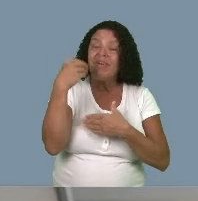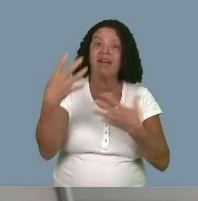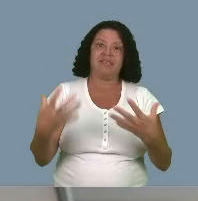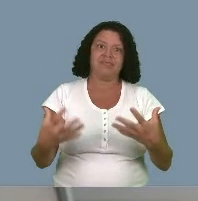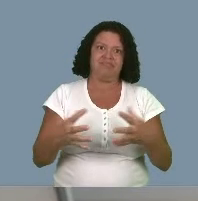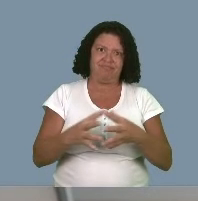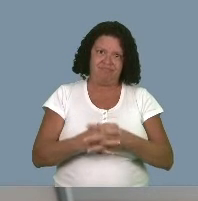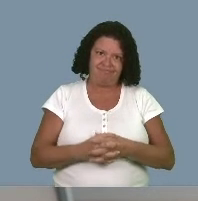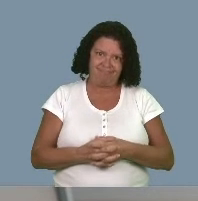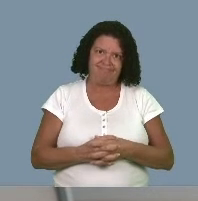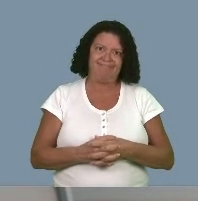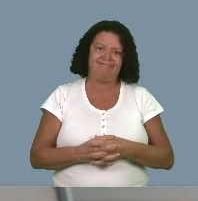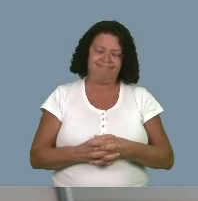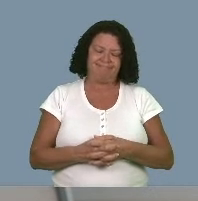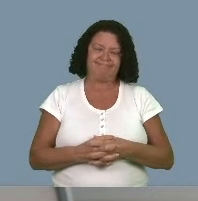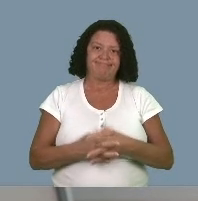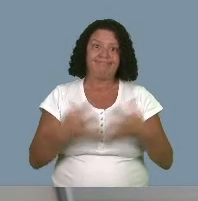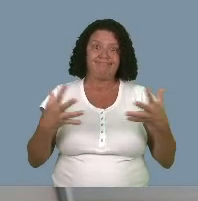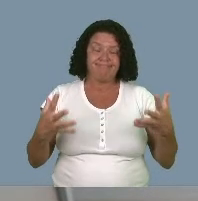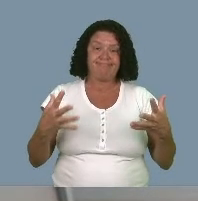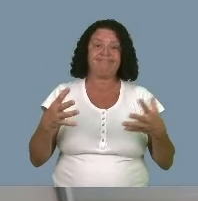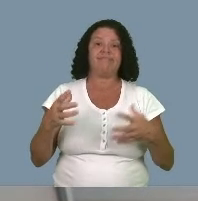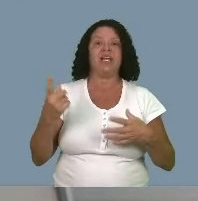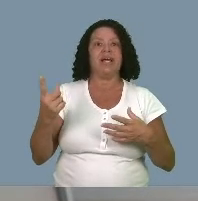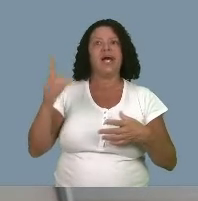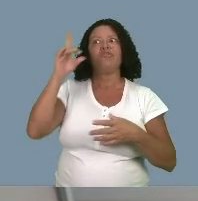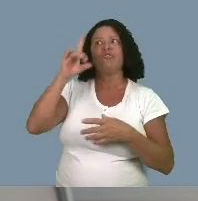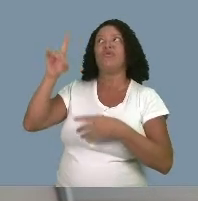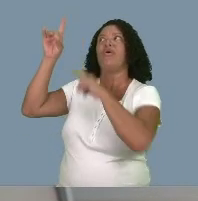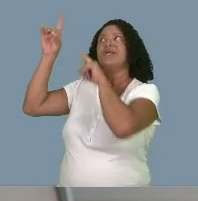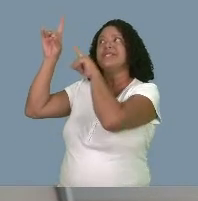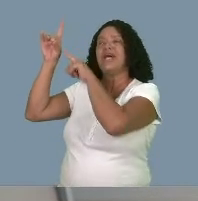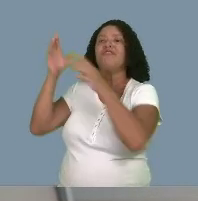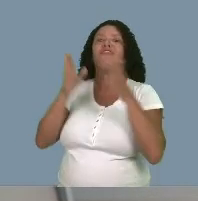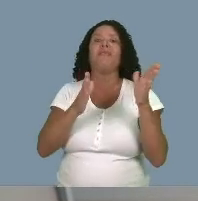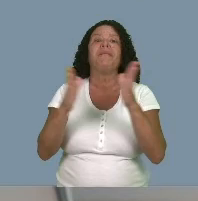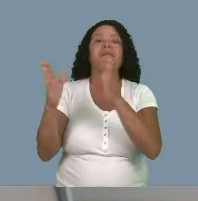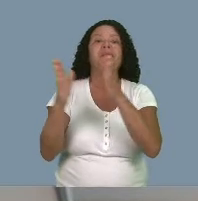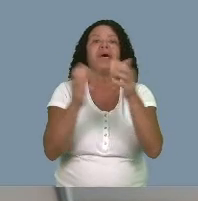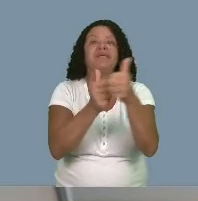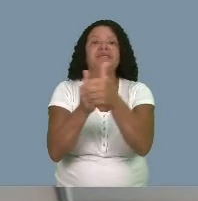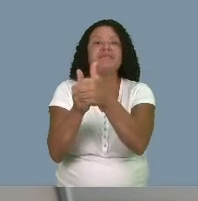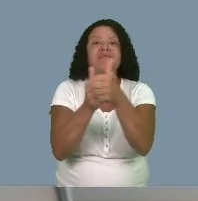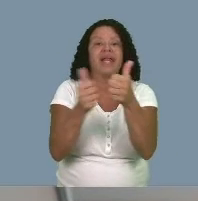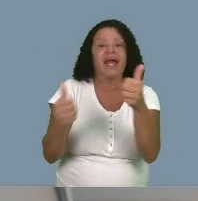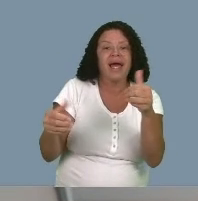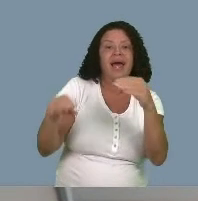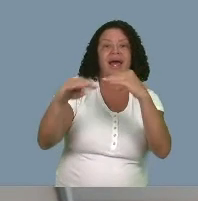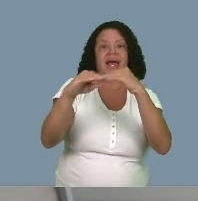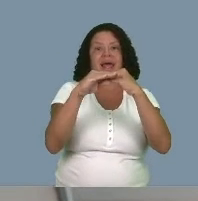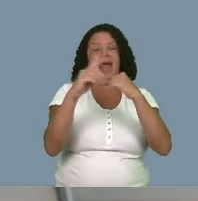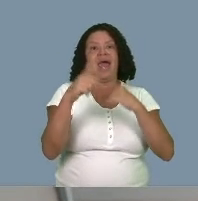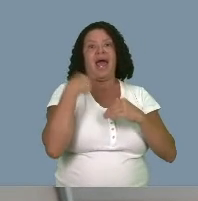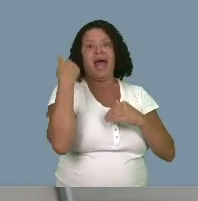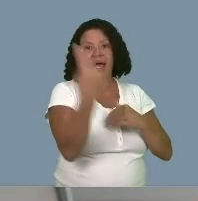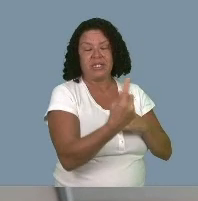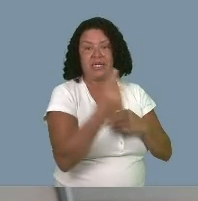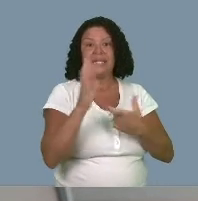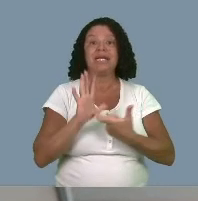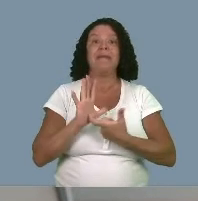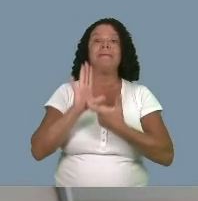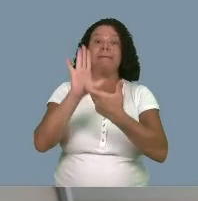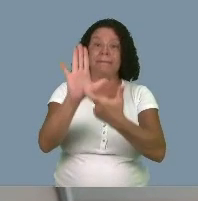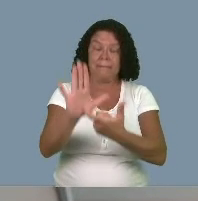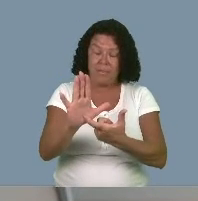suscetibilidade. Foi o meio que Deus encontrou para nivelar todos nós e mostra que o sentimento